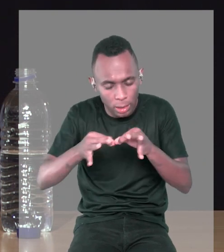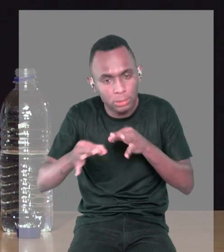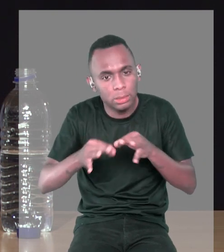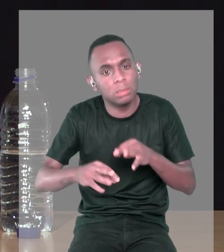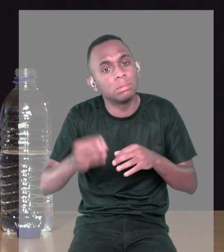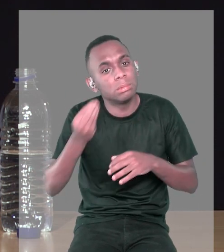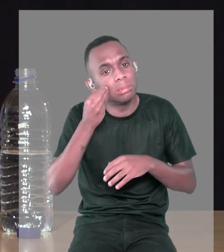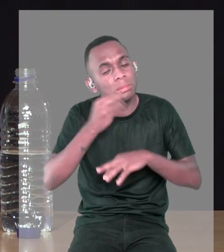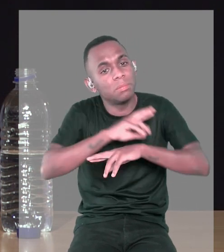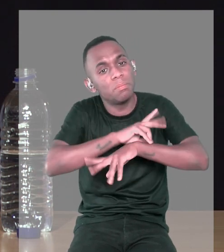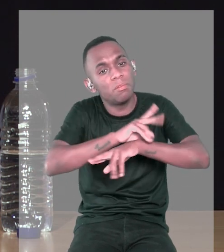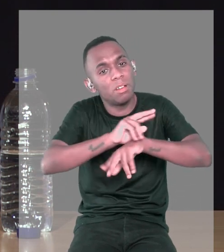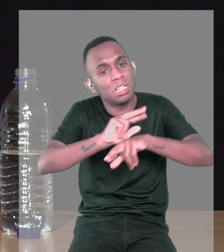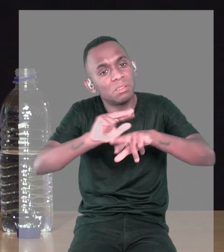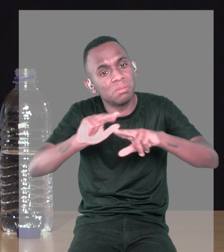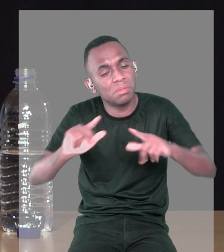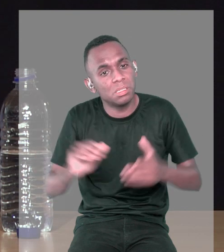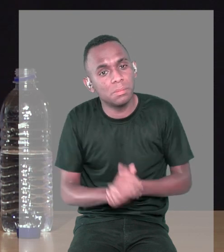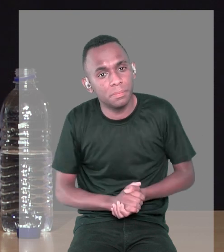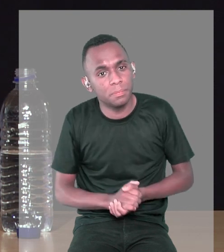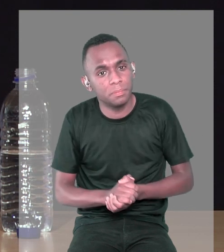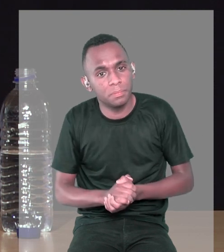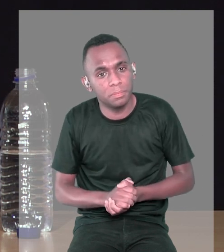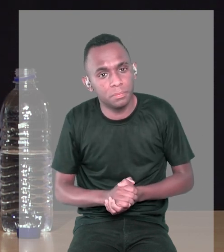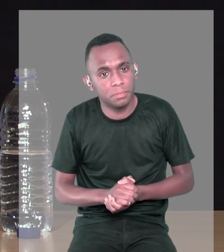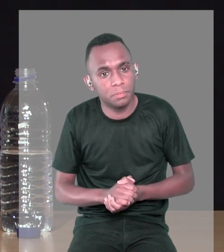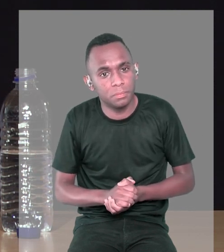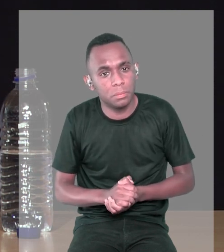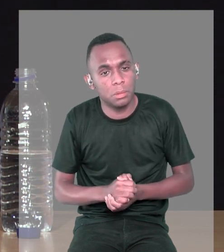parece envolver corpo e espírito.